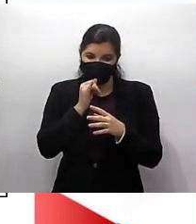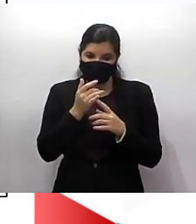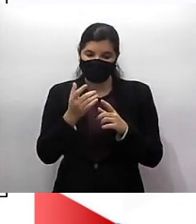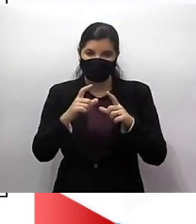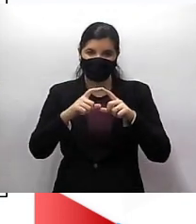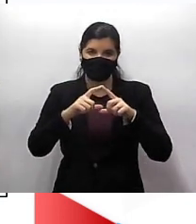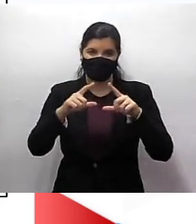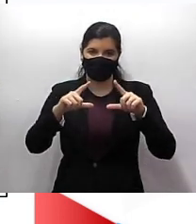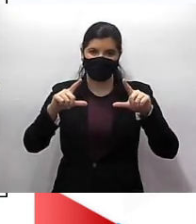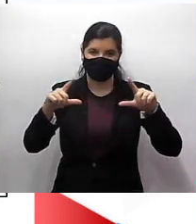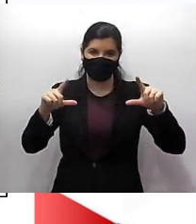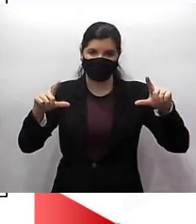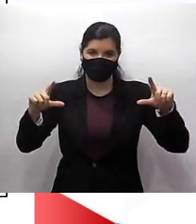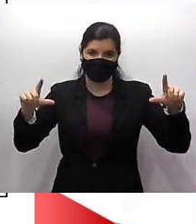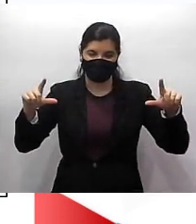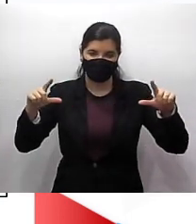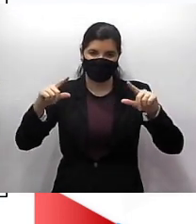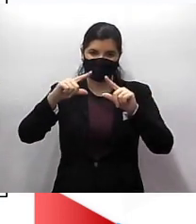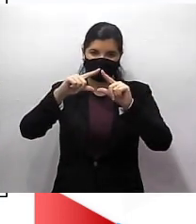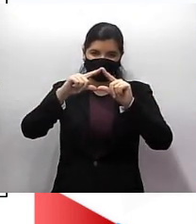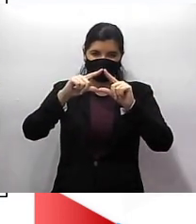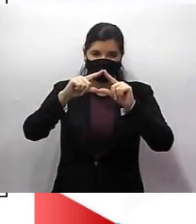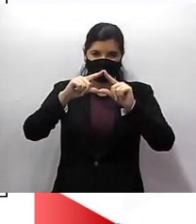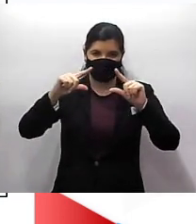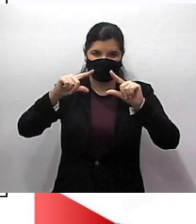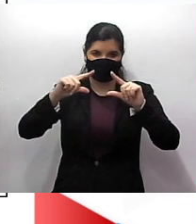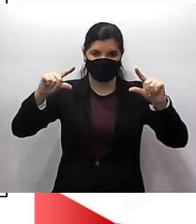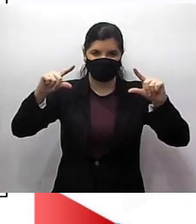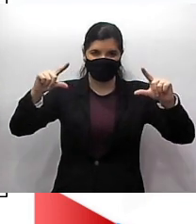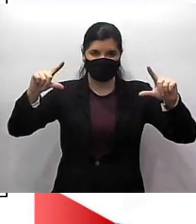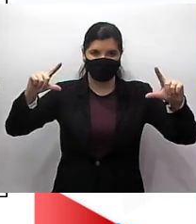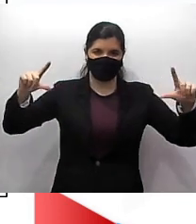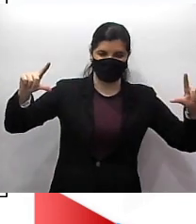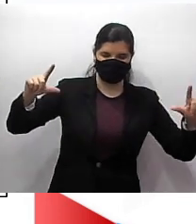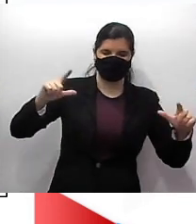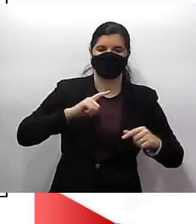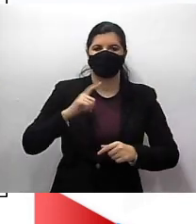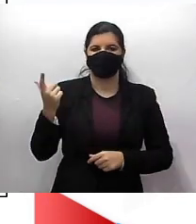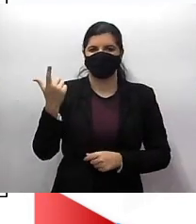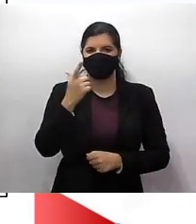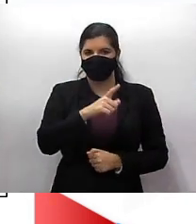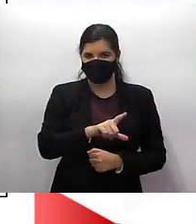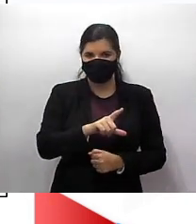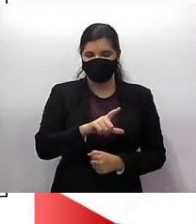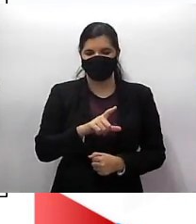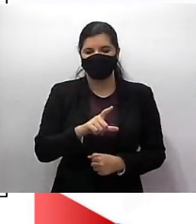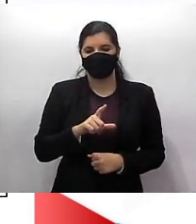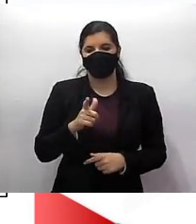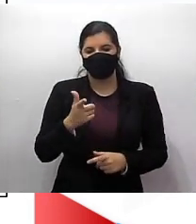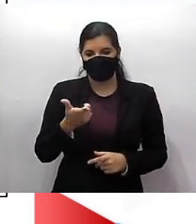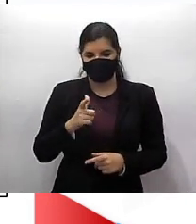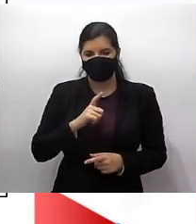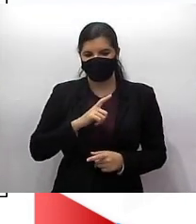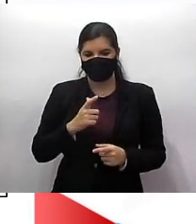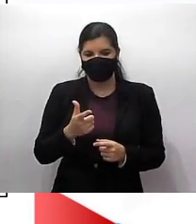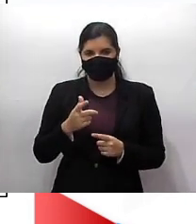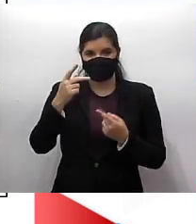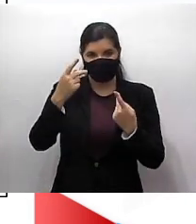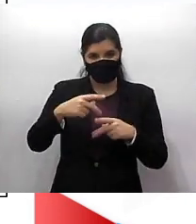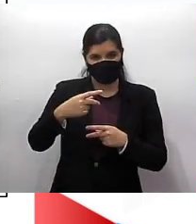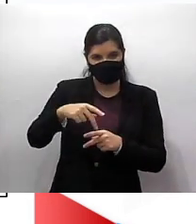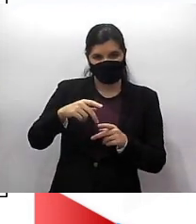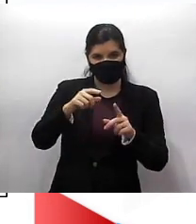eu aumentar esse triângulo, né, quanto maior for esse comprimento, maior será o